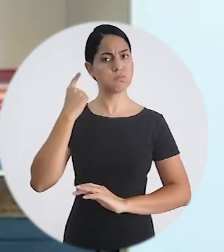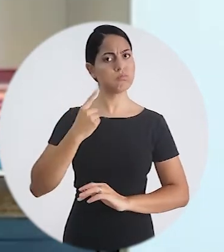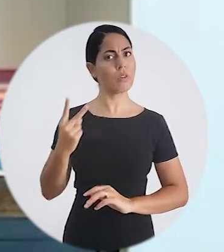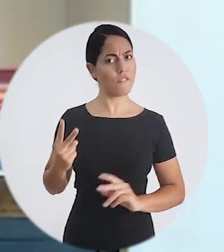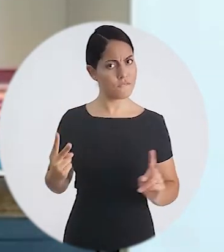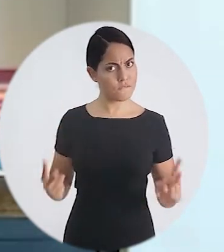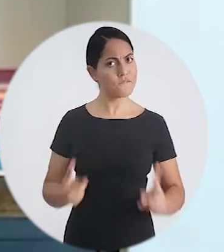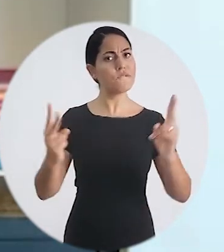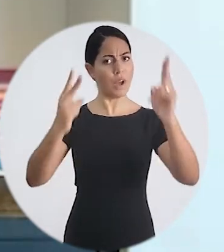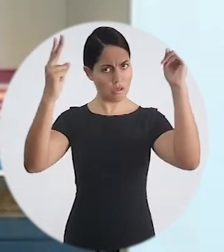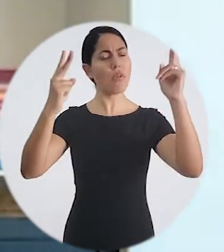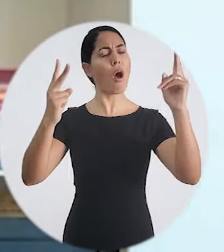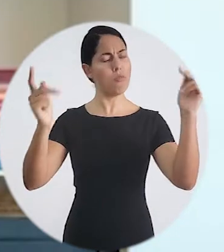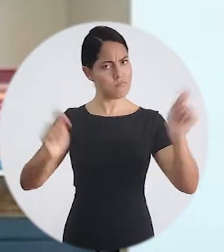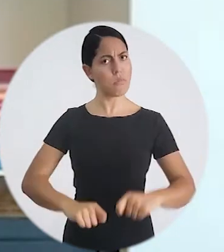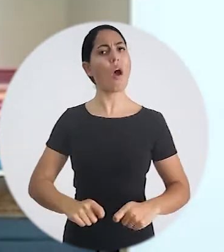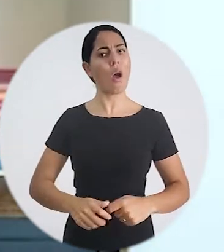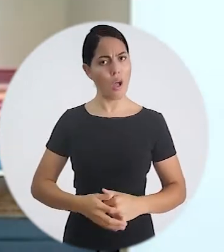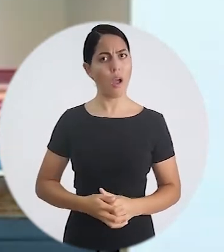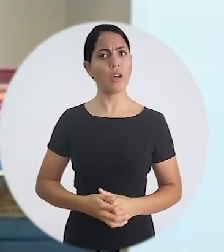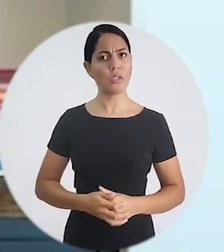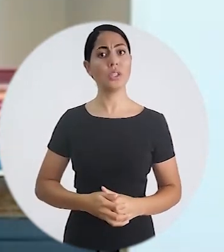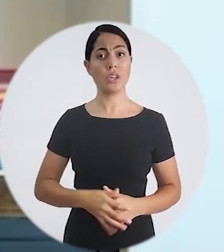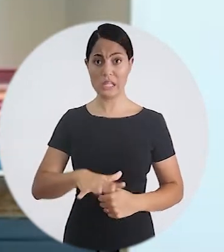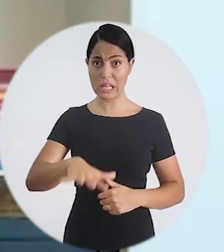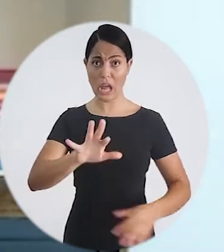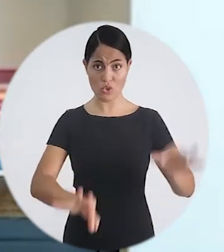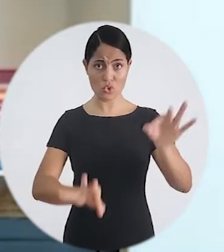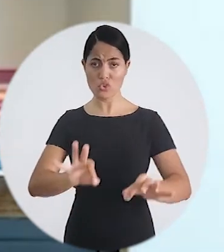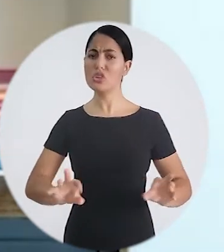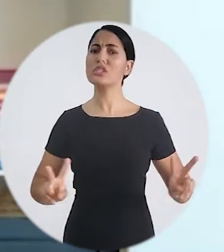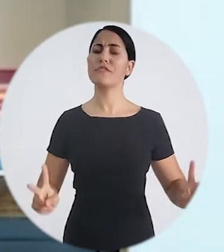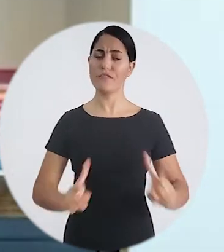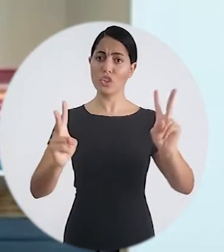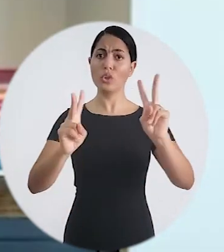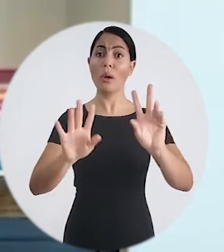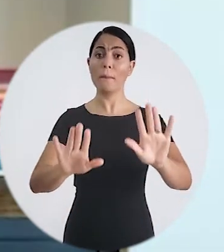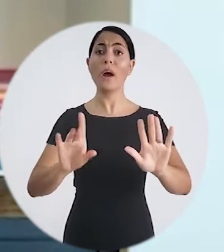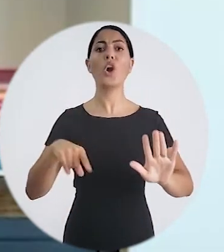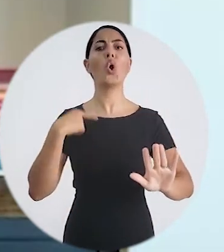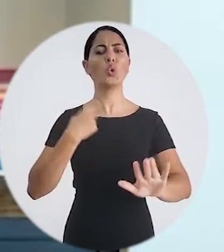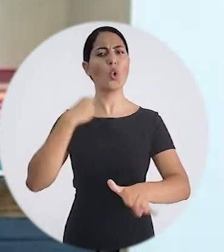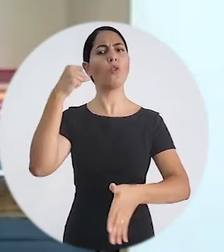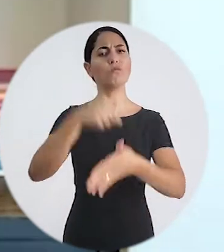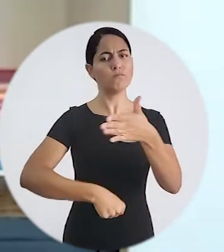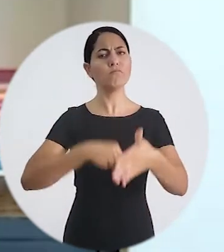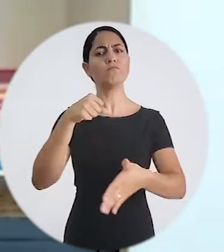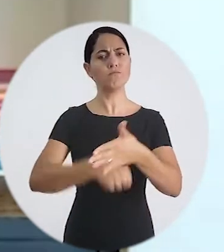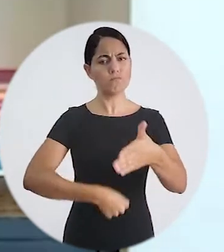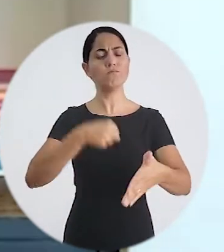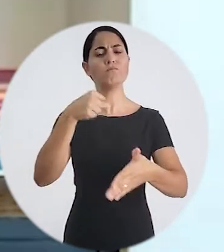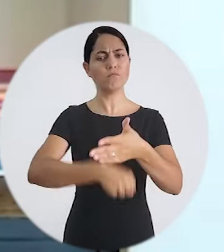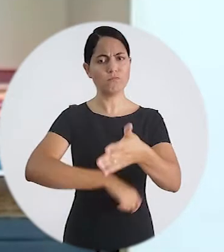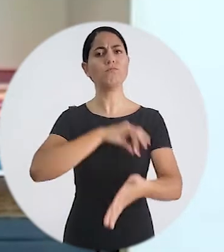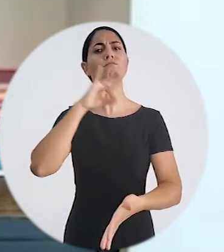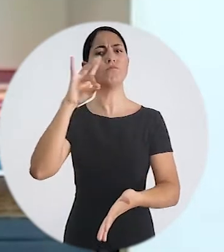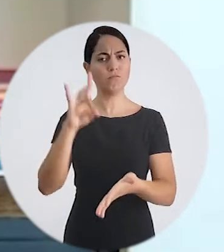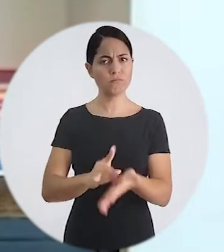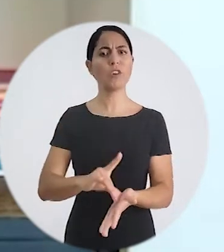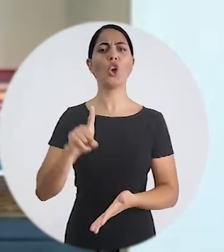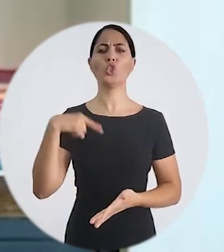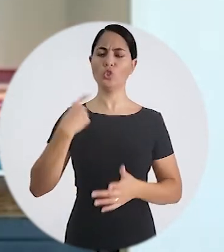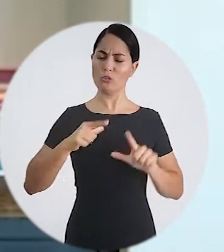da advocacia, uma grande vitória da justiça, e nós vamos exigir e lutar com